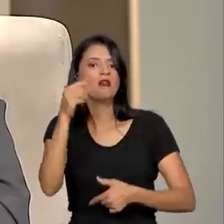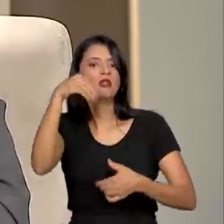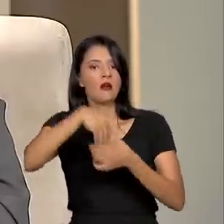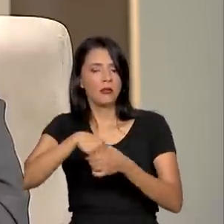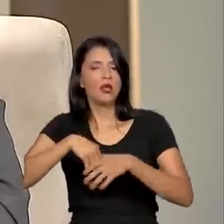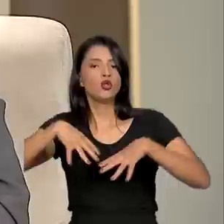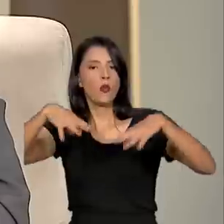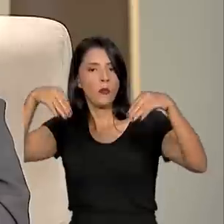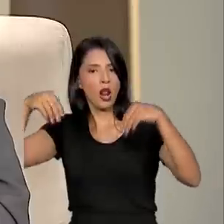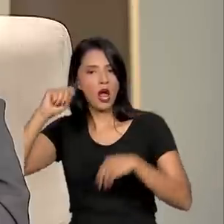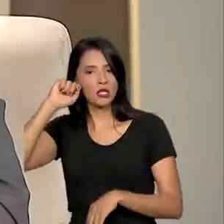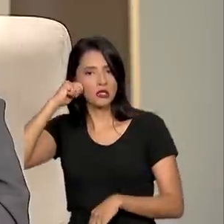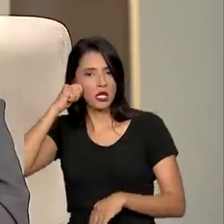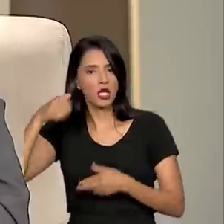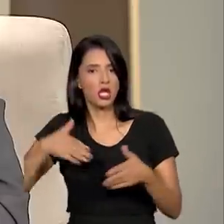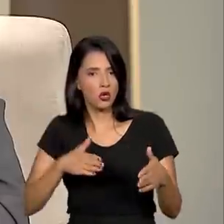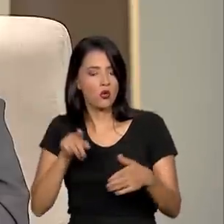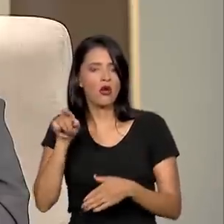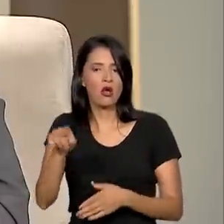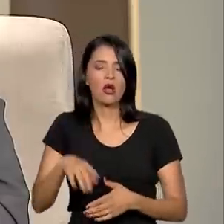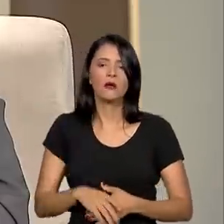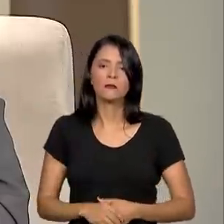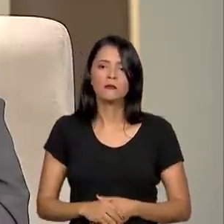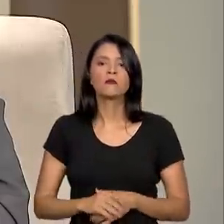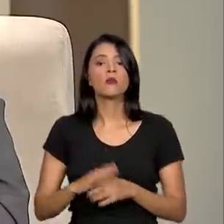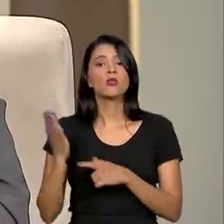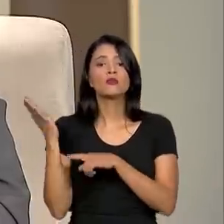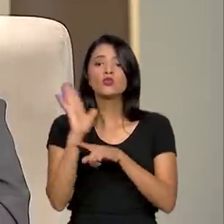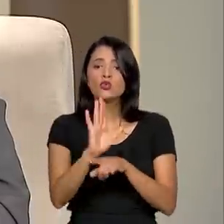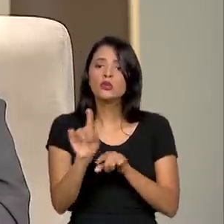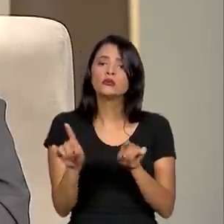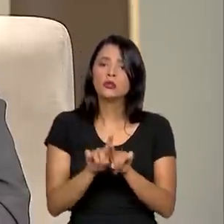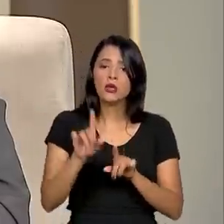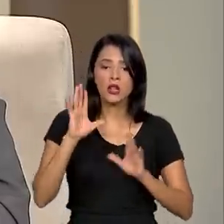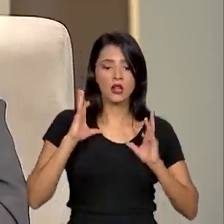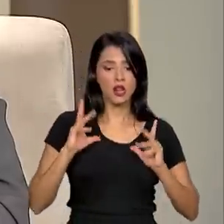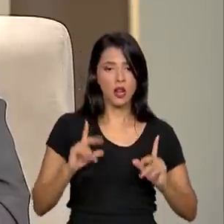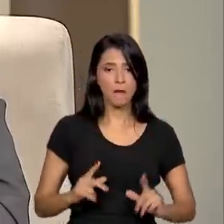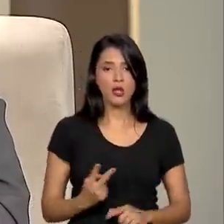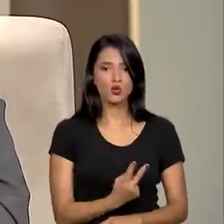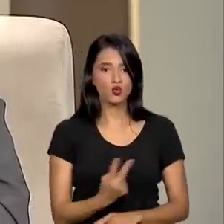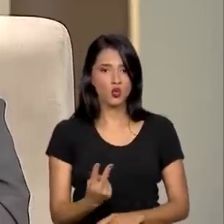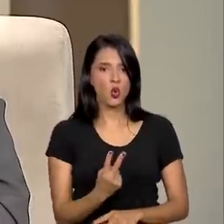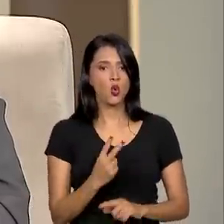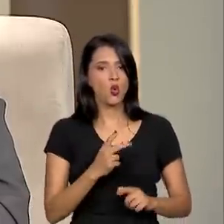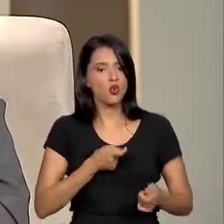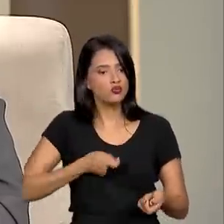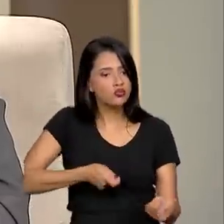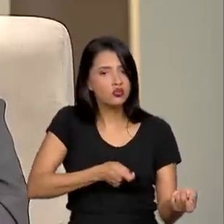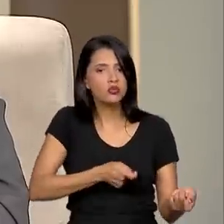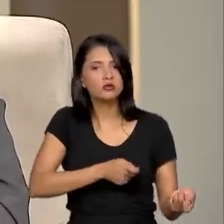Palácio Rio Negro, os fuzileiros navais ajudaram com a limpeza dos dois museus, fizeram